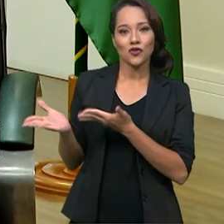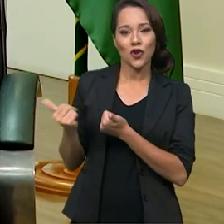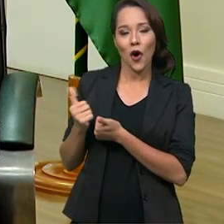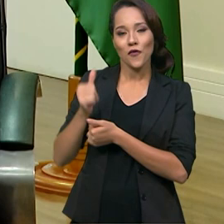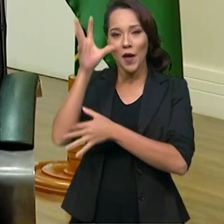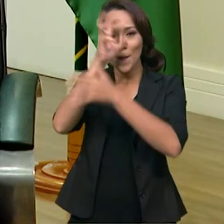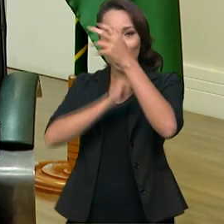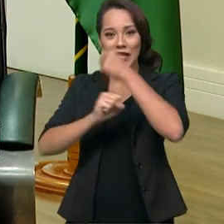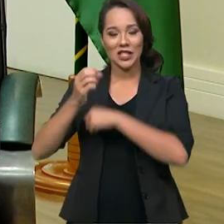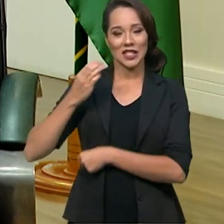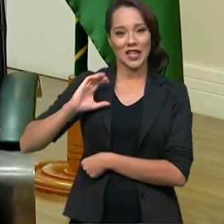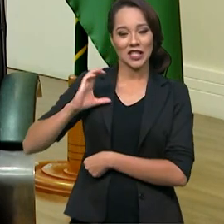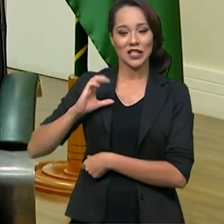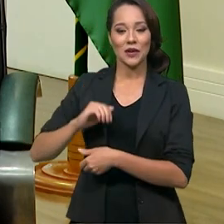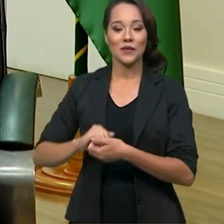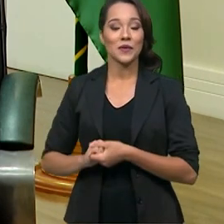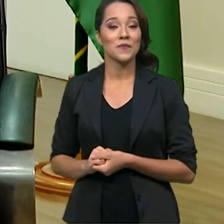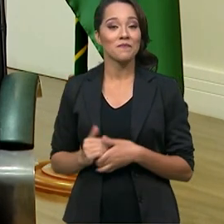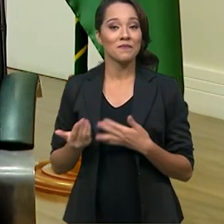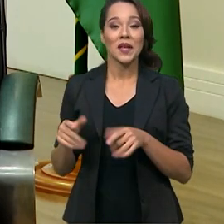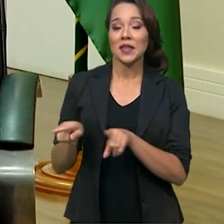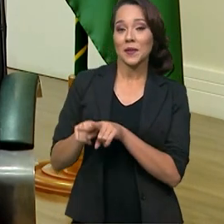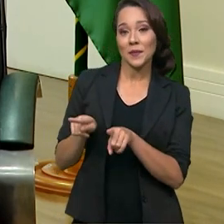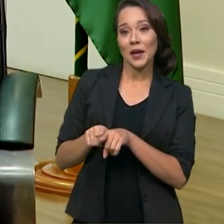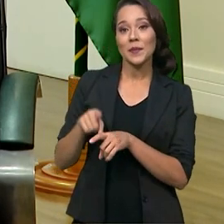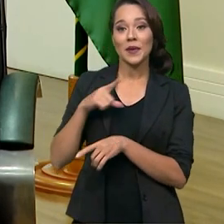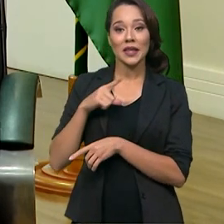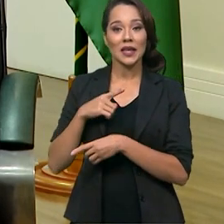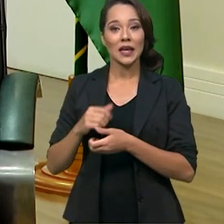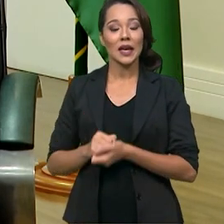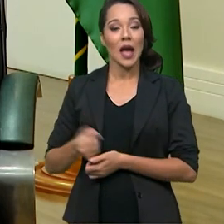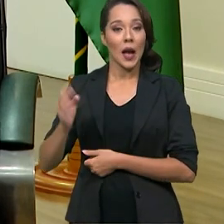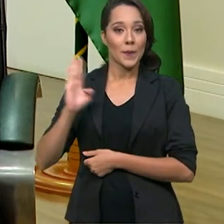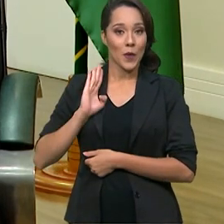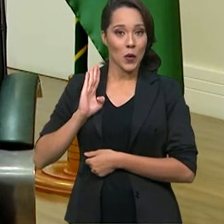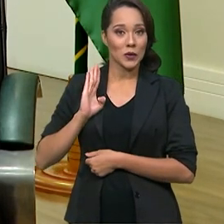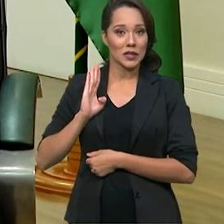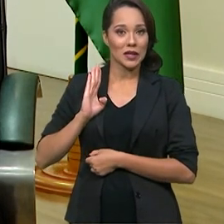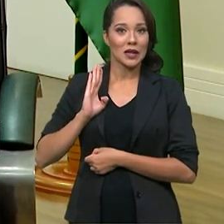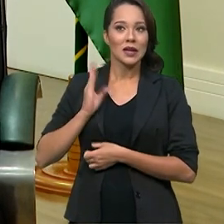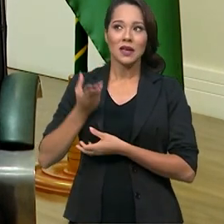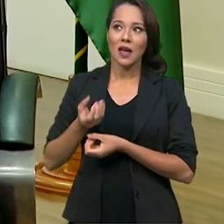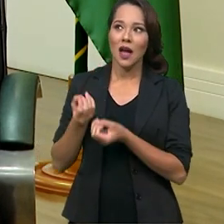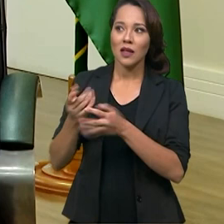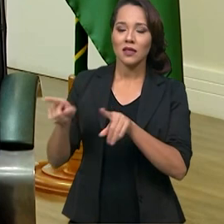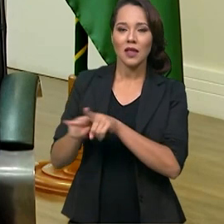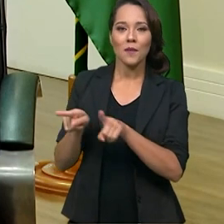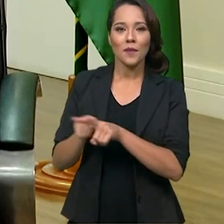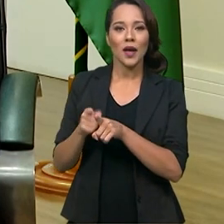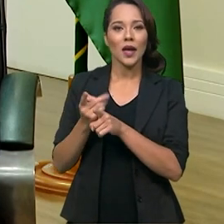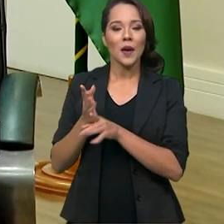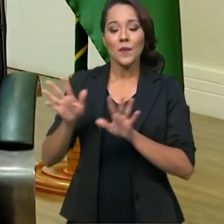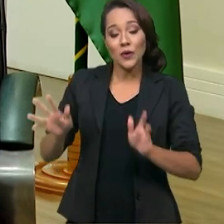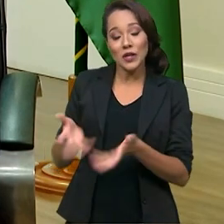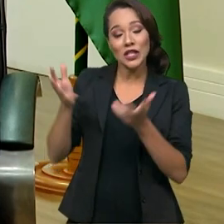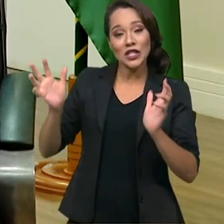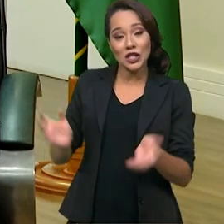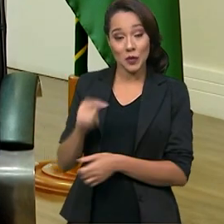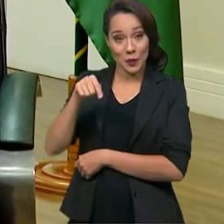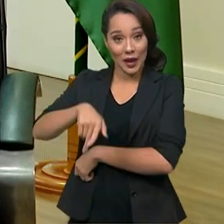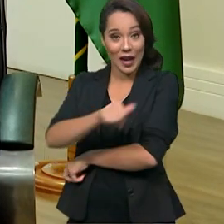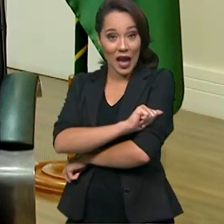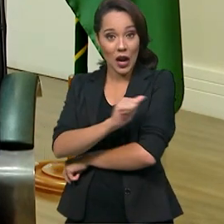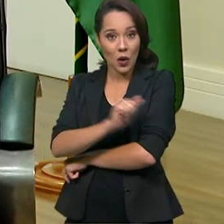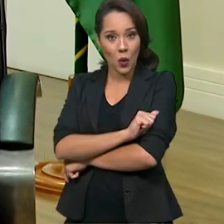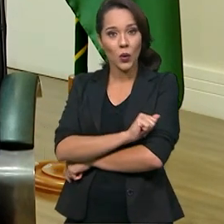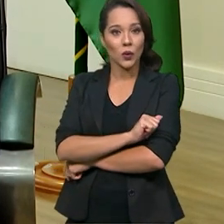Aprendiz Científico, através da Bolsa que serve também para o estímulo para aquele aluno